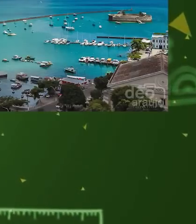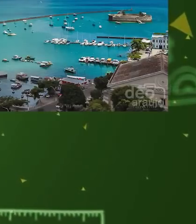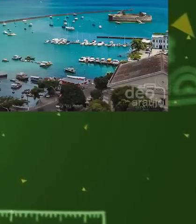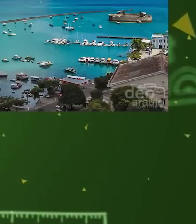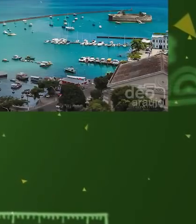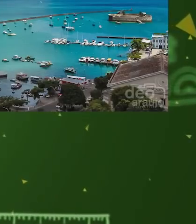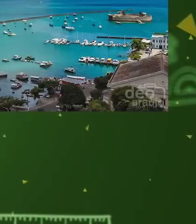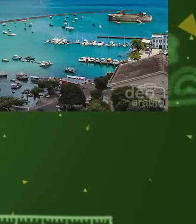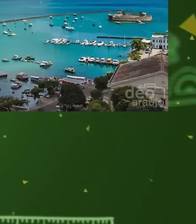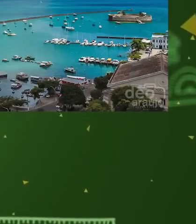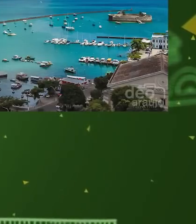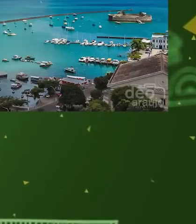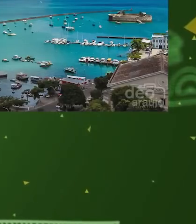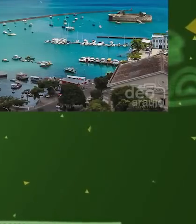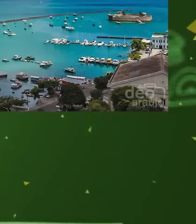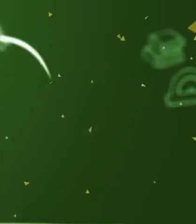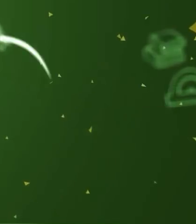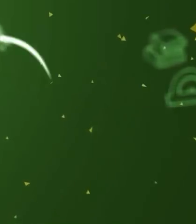Bahia.